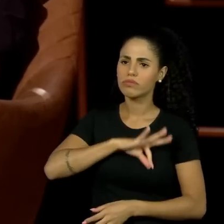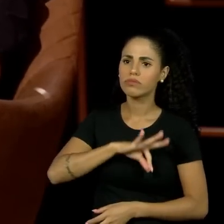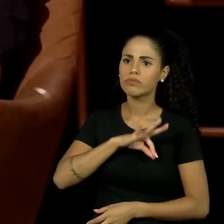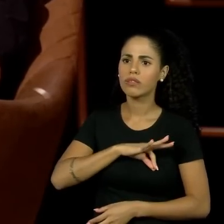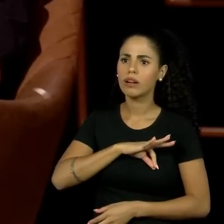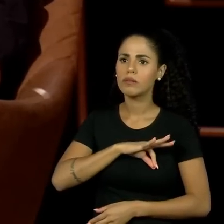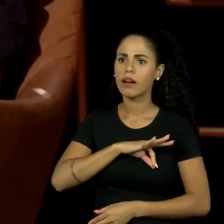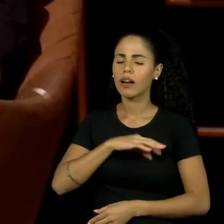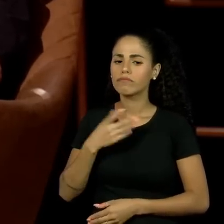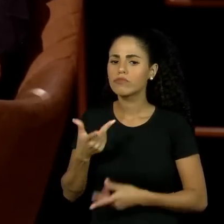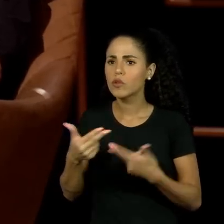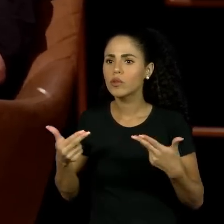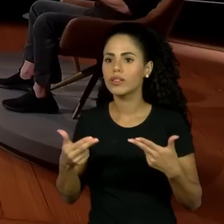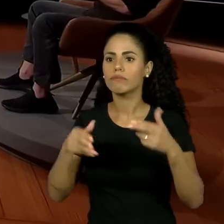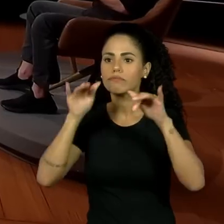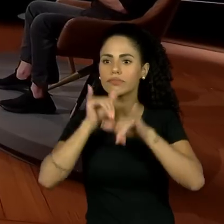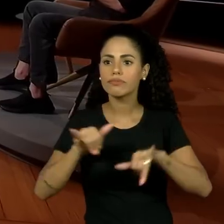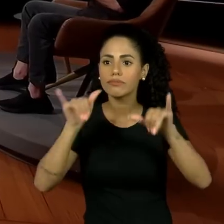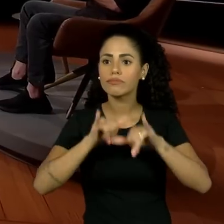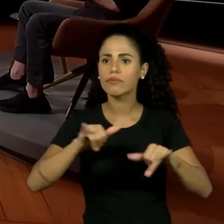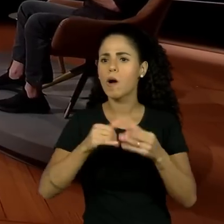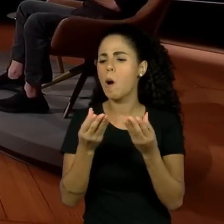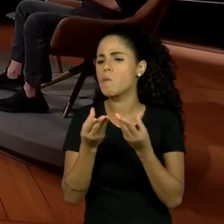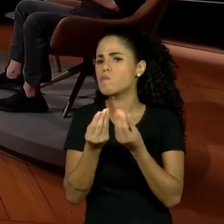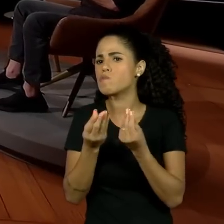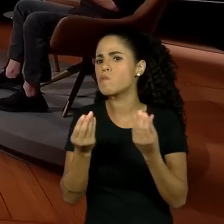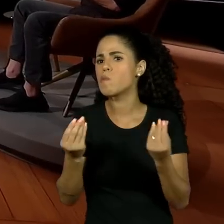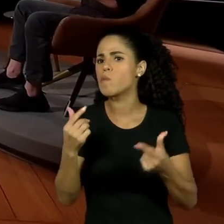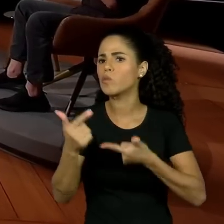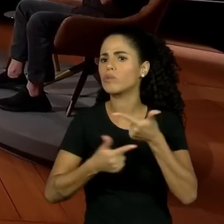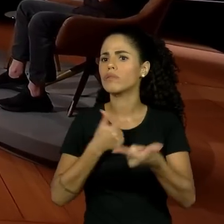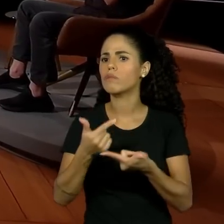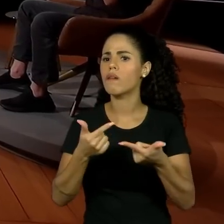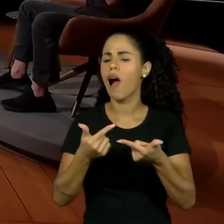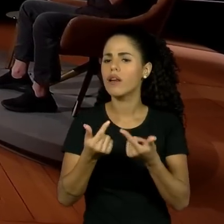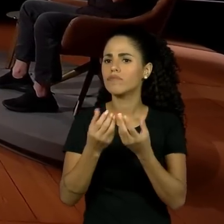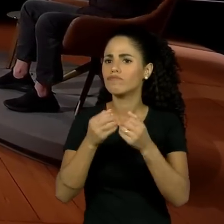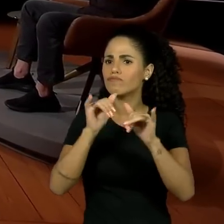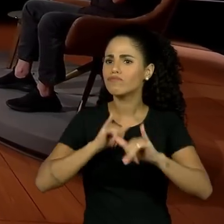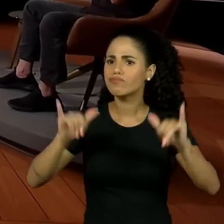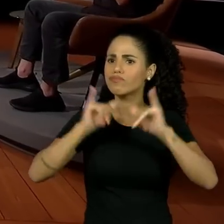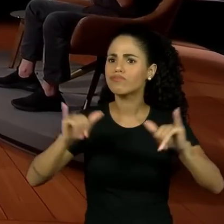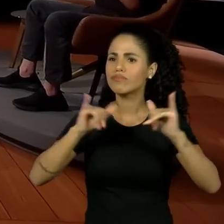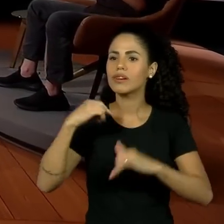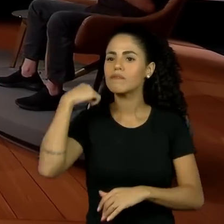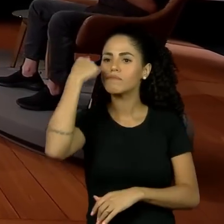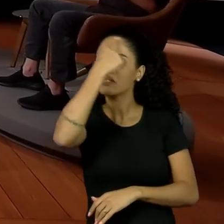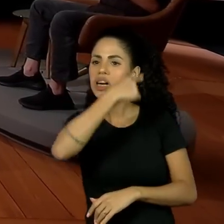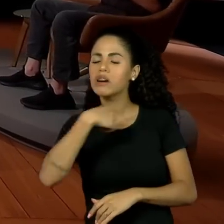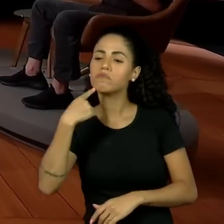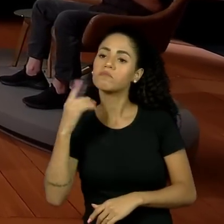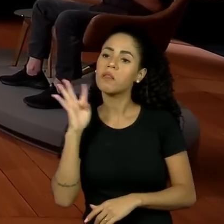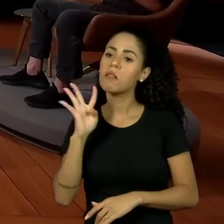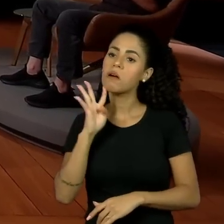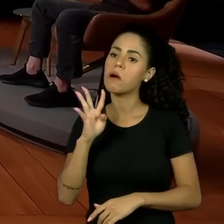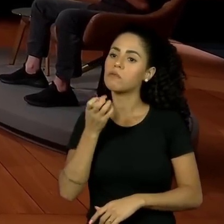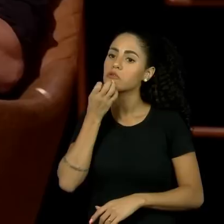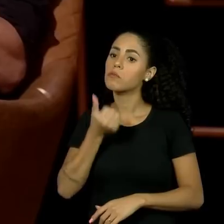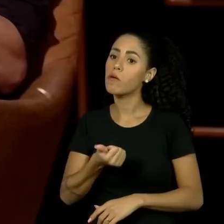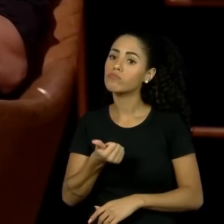Fazendo publicidade. Eu fazia muita publicidade. E eu acho que eu tinha uma carinha boa, assim,